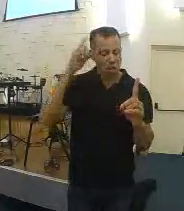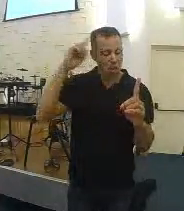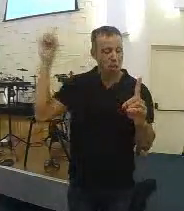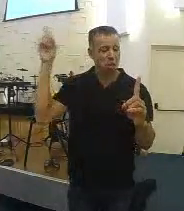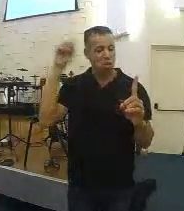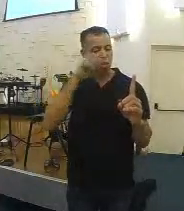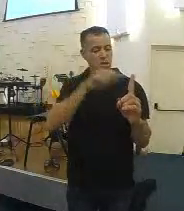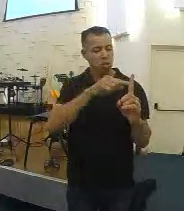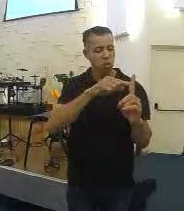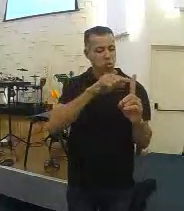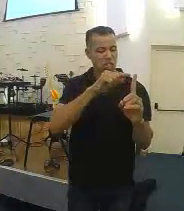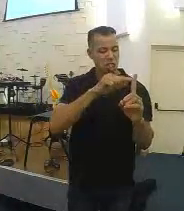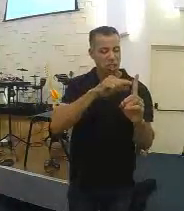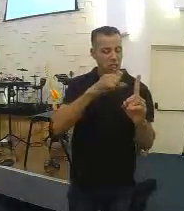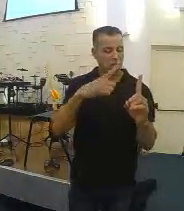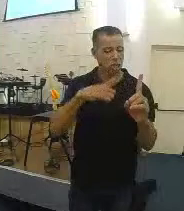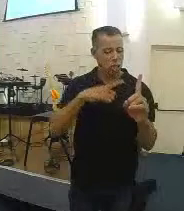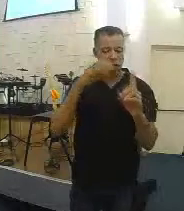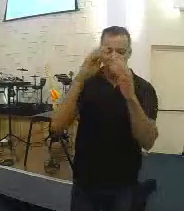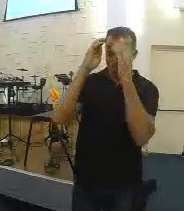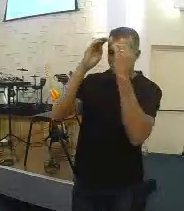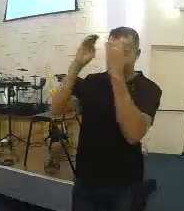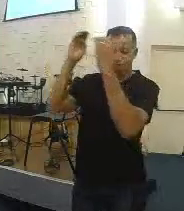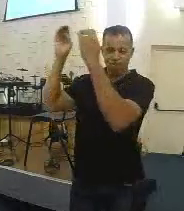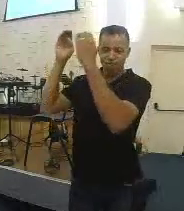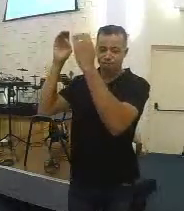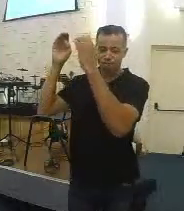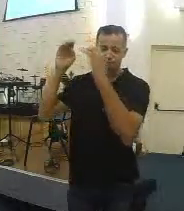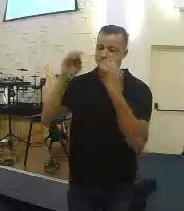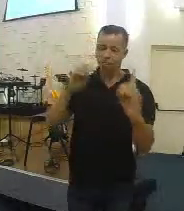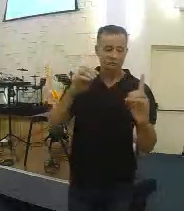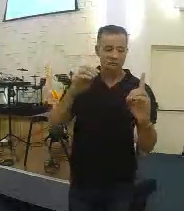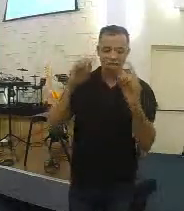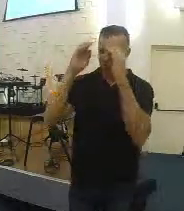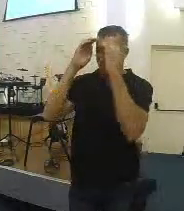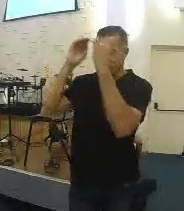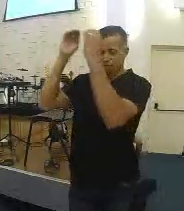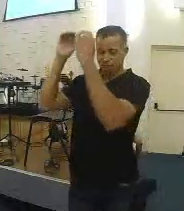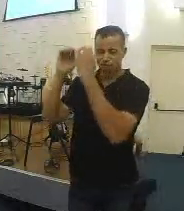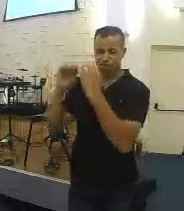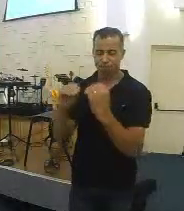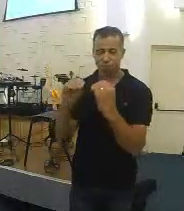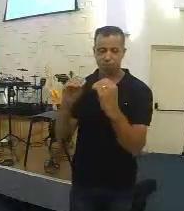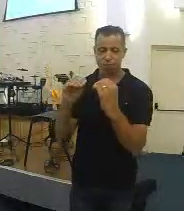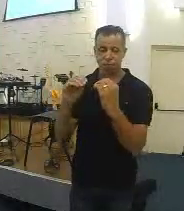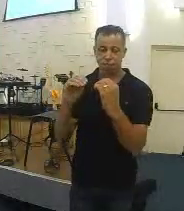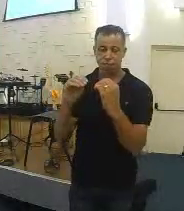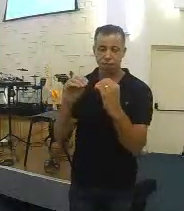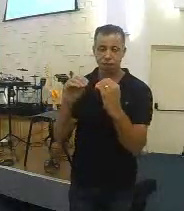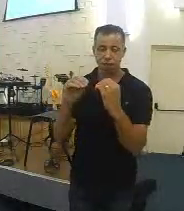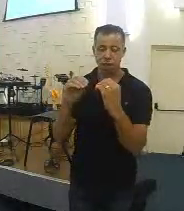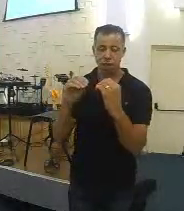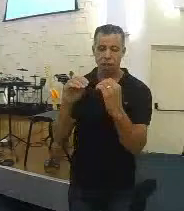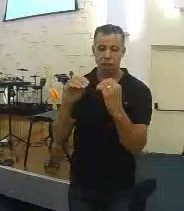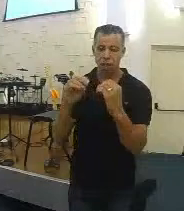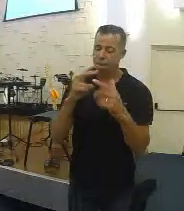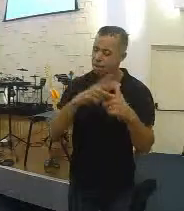honrar o Senhor da vida. Eles não se tornaram voz de Deus para o seu povo. Valorize a sua